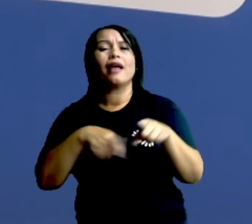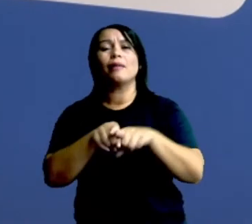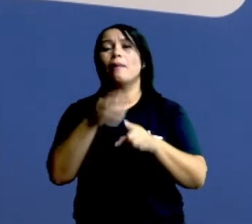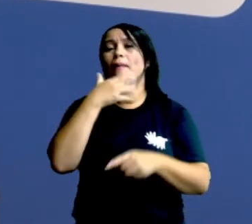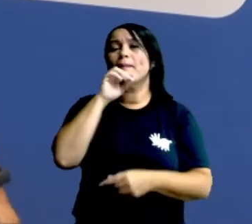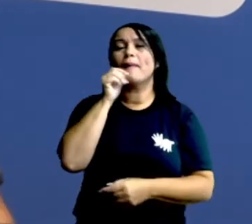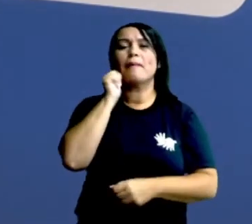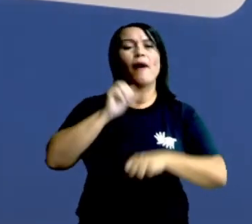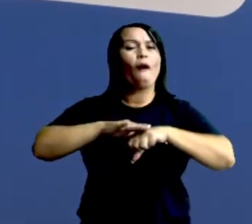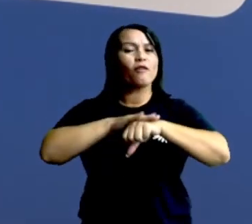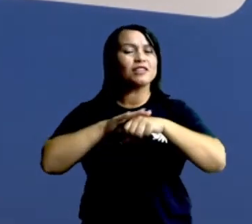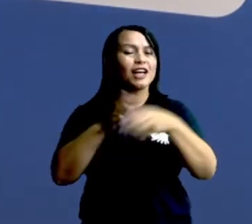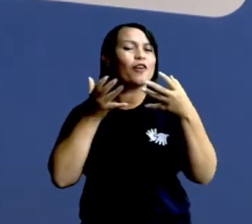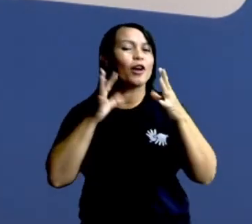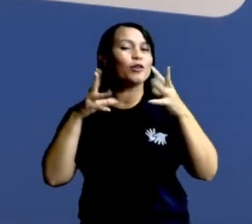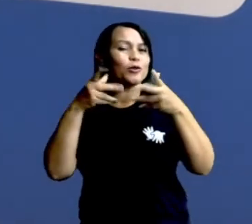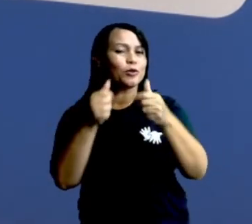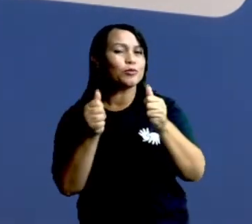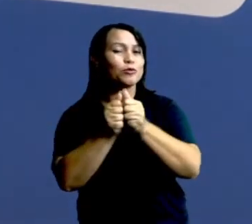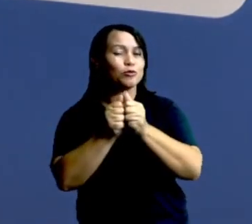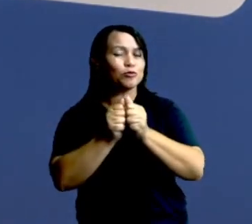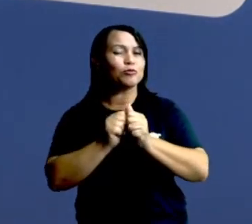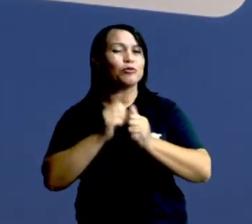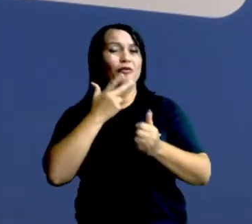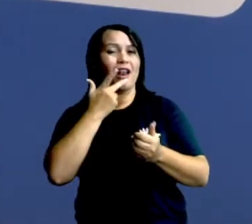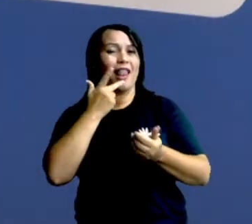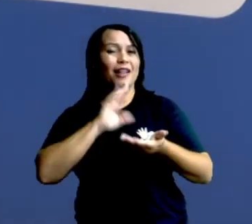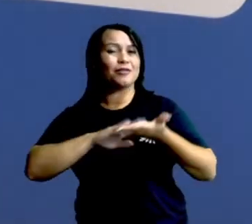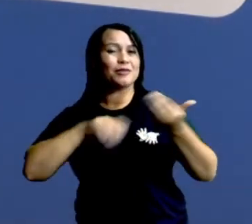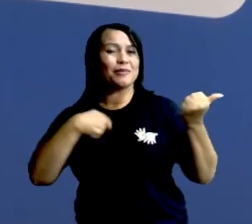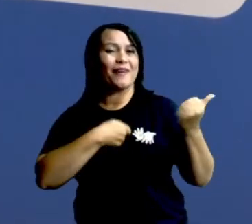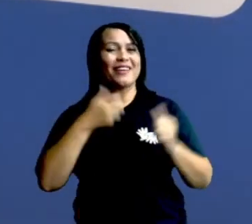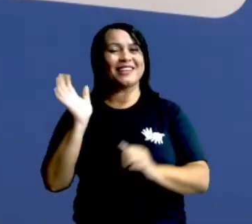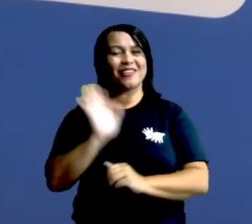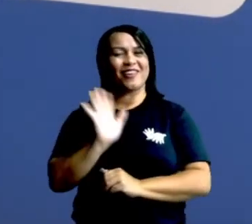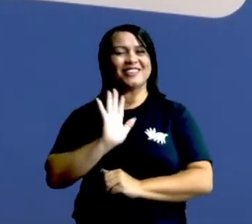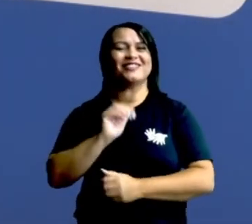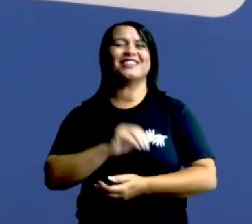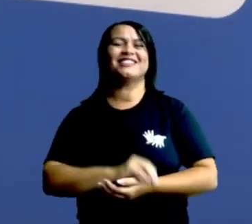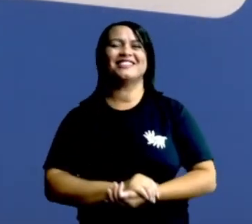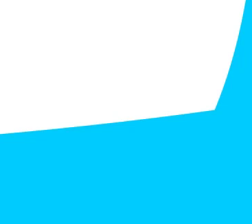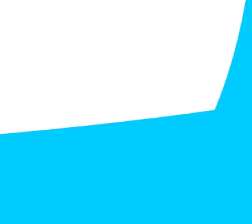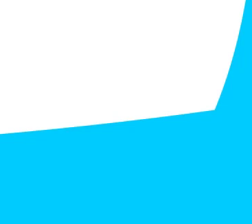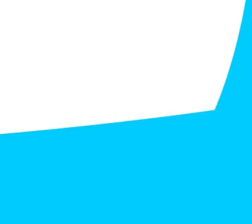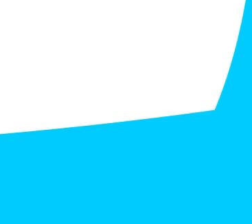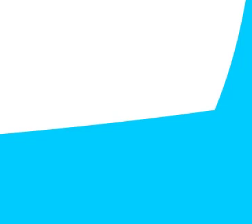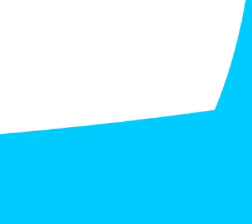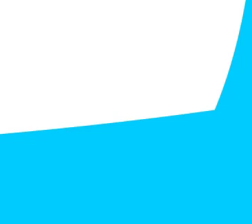conversar, tá certo? Que eu quero ver todo mundo afiado no espanhol. Até a próxima, tchau!